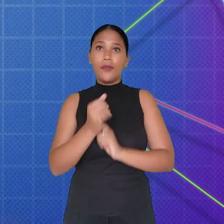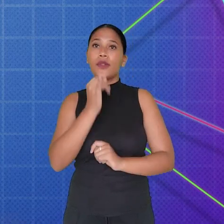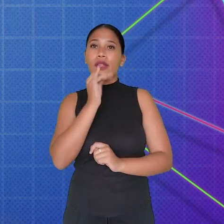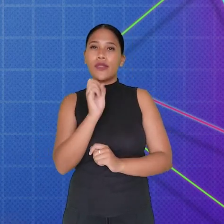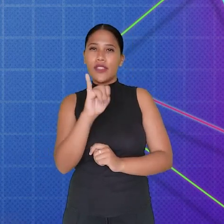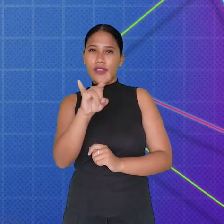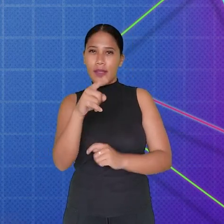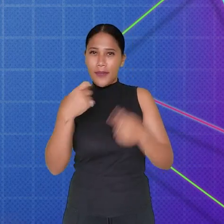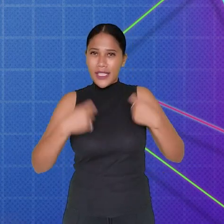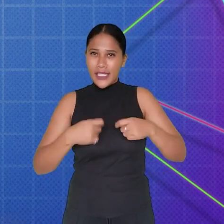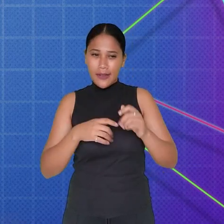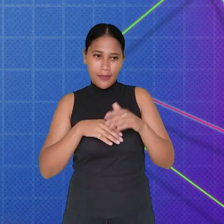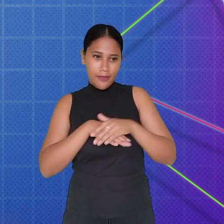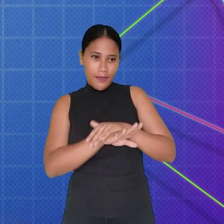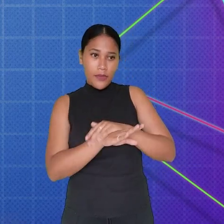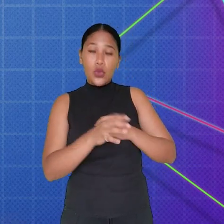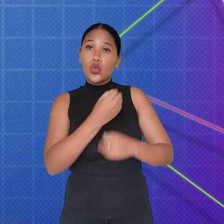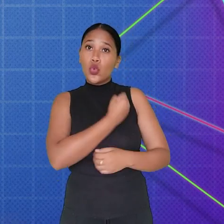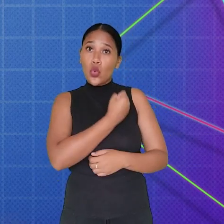de até